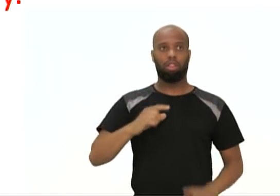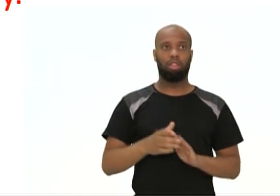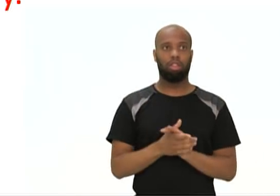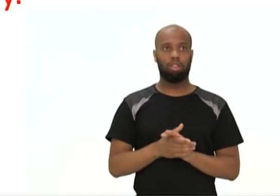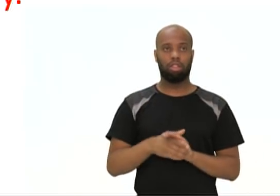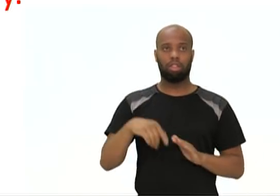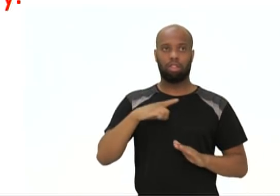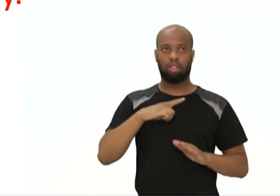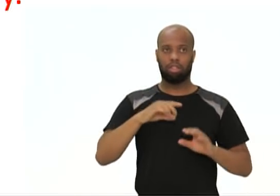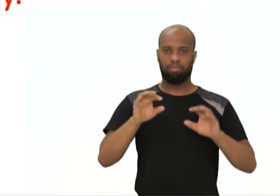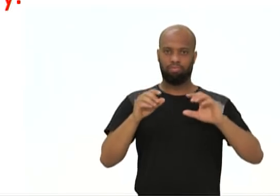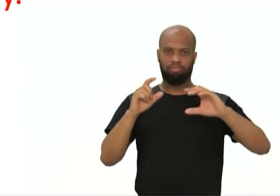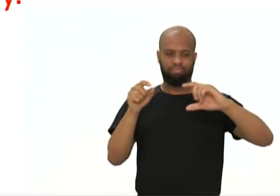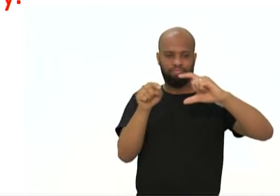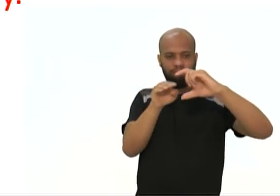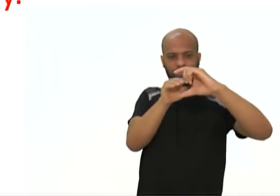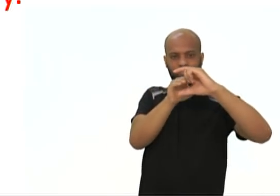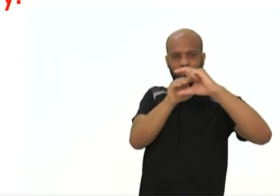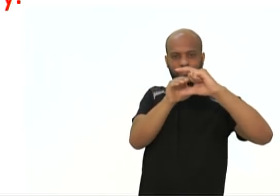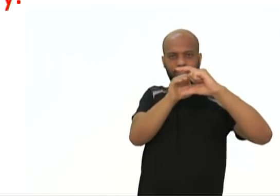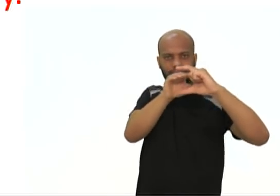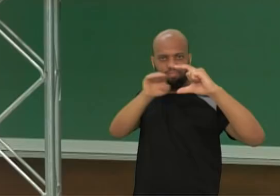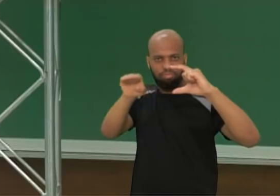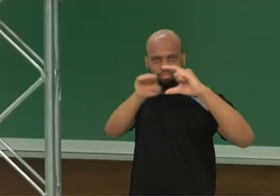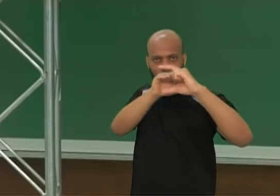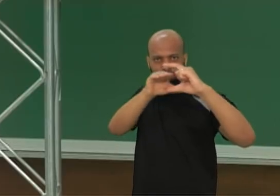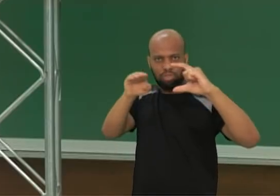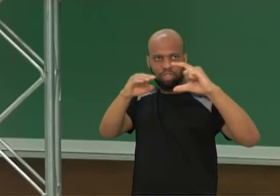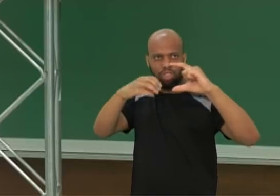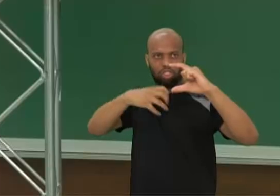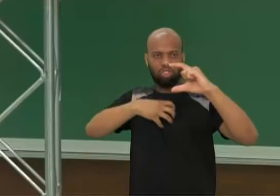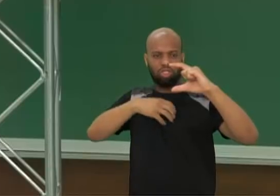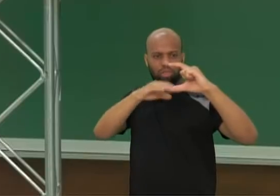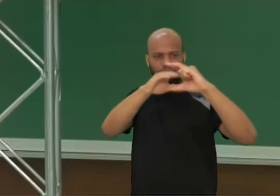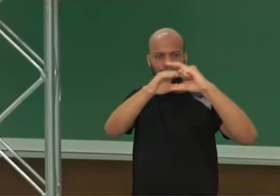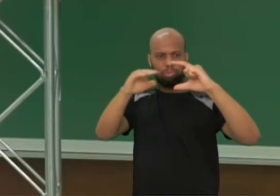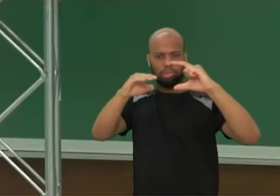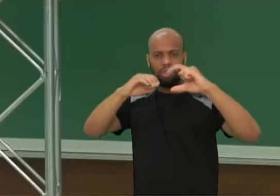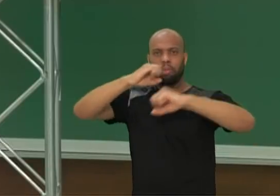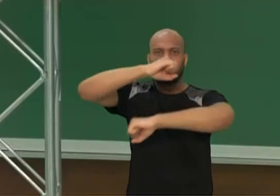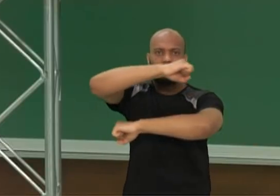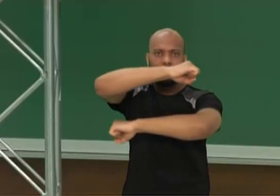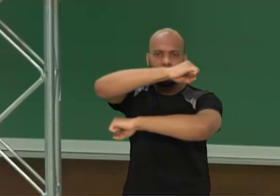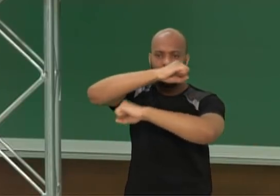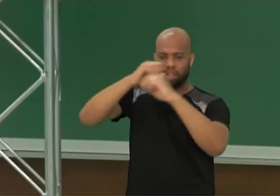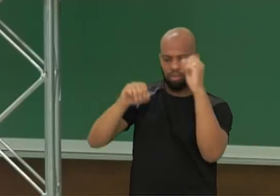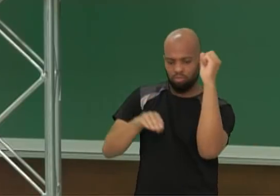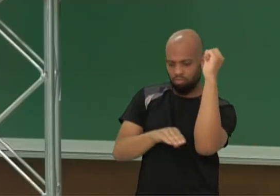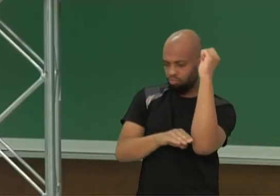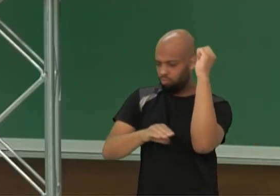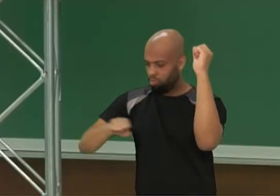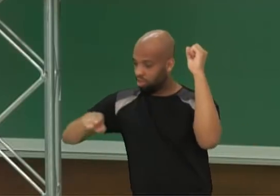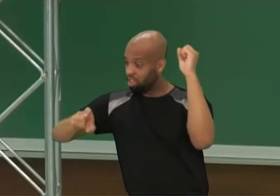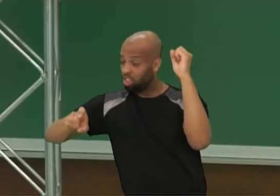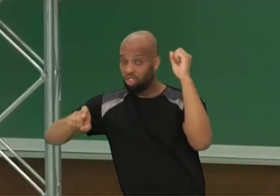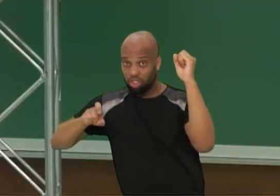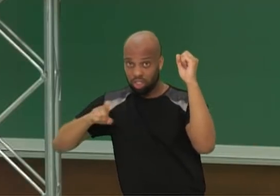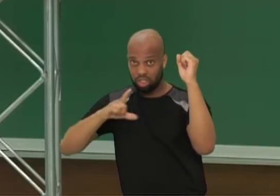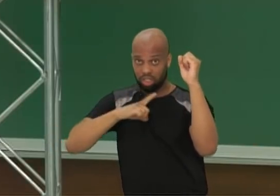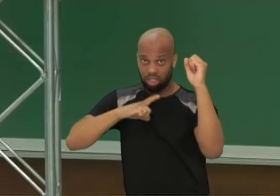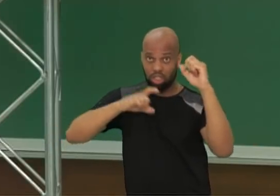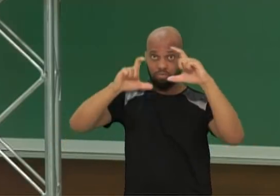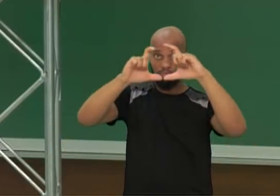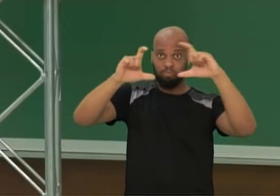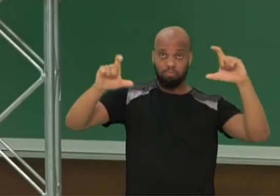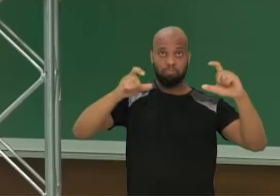de simetria, o eixo de simetria, estará paralelo ao eixo x. Isso a gente traz da